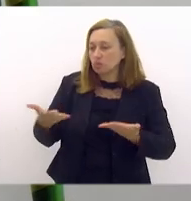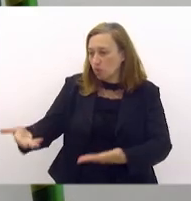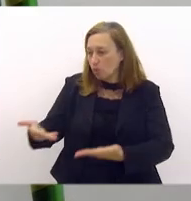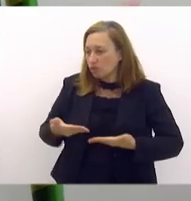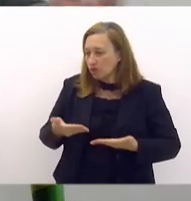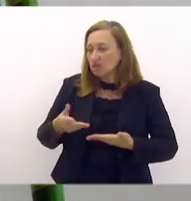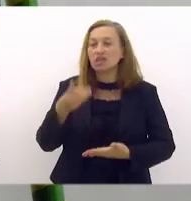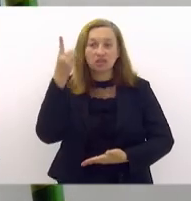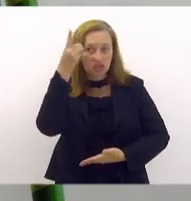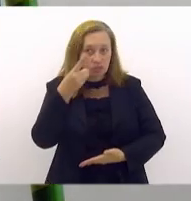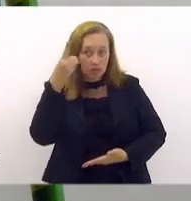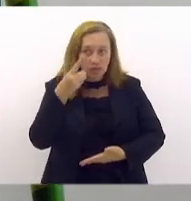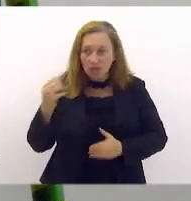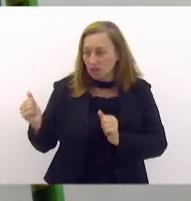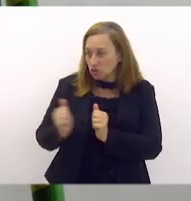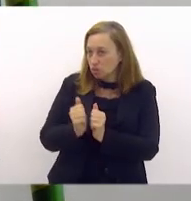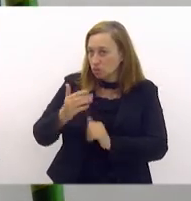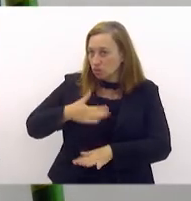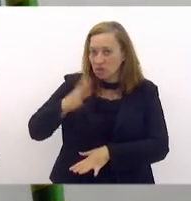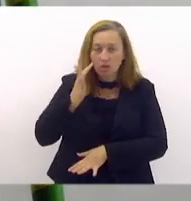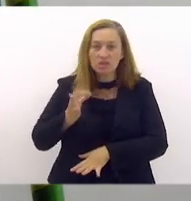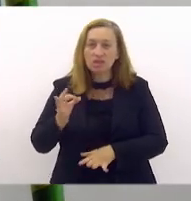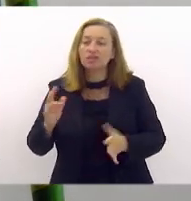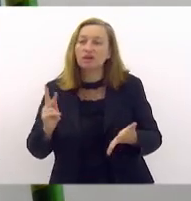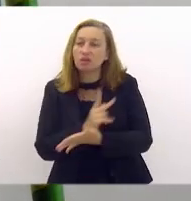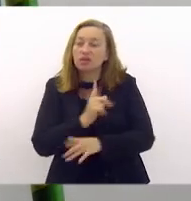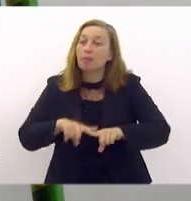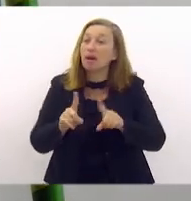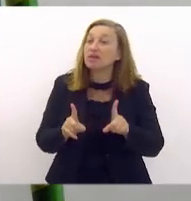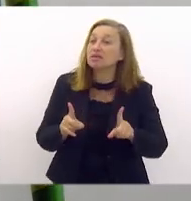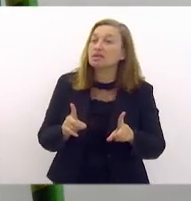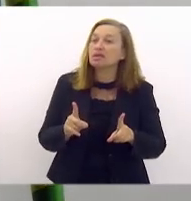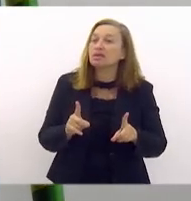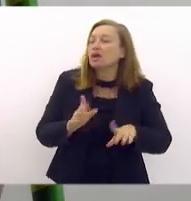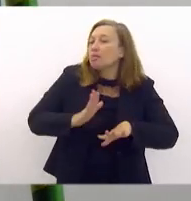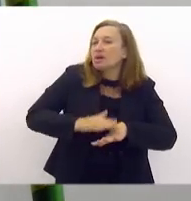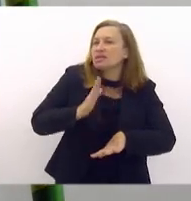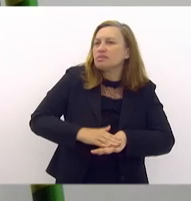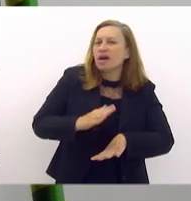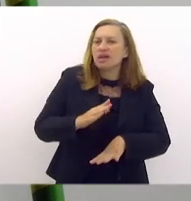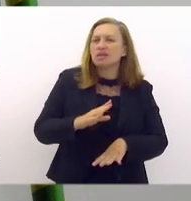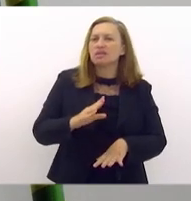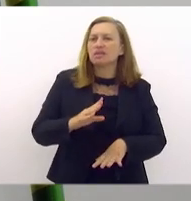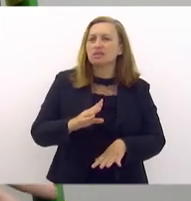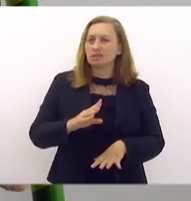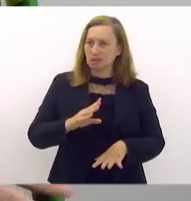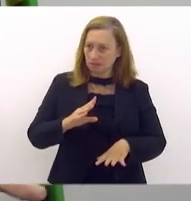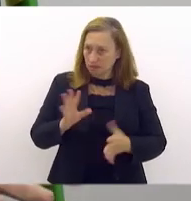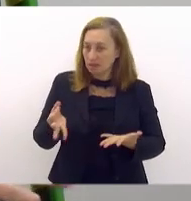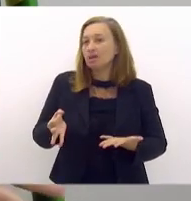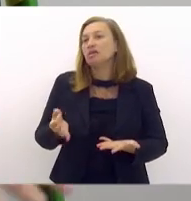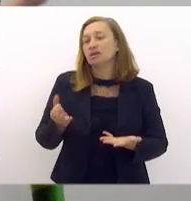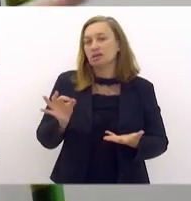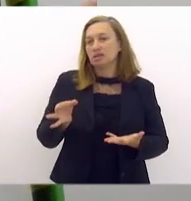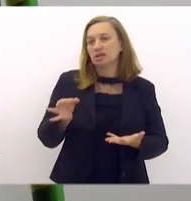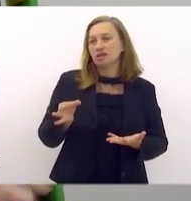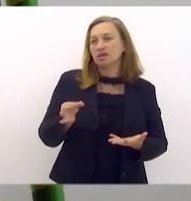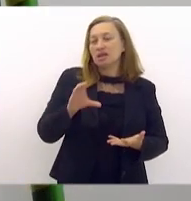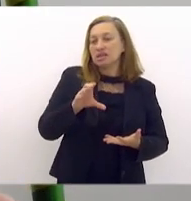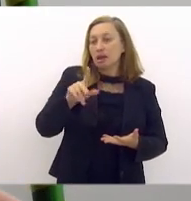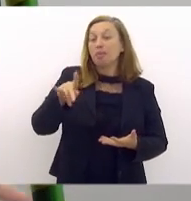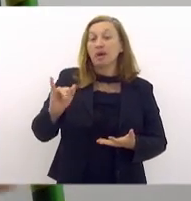as deputadas a serem coautoras comigo. A gente nem sabe se vai acontecer, mas cada vez mais essa Pode ser CPI uma mostra. sugestão da CPI, É, inclusive, a